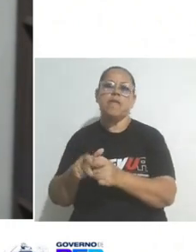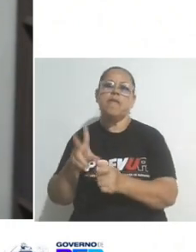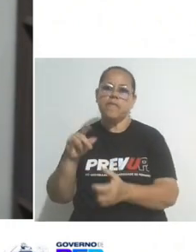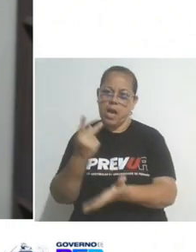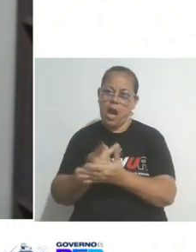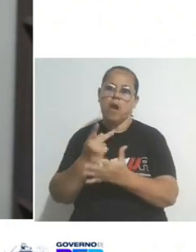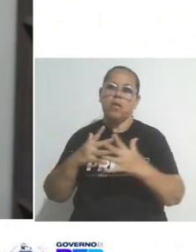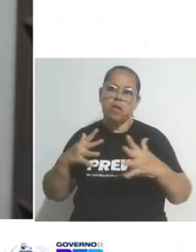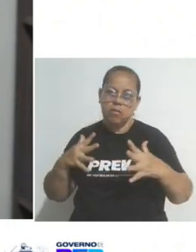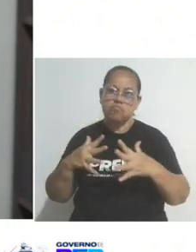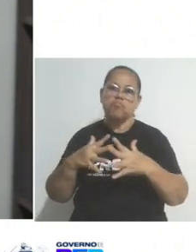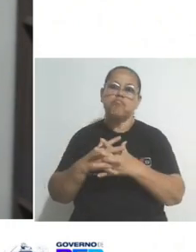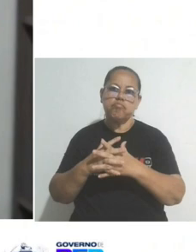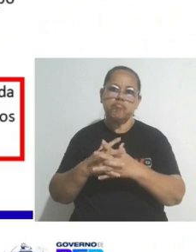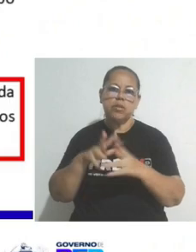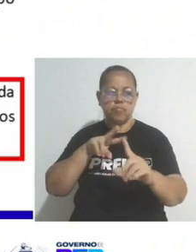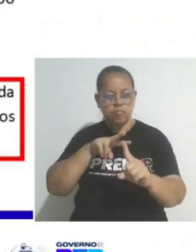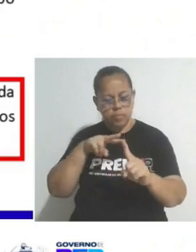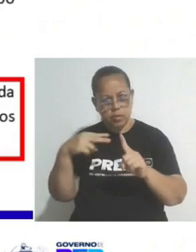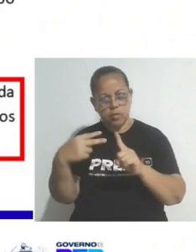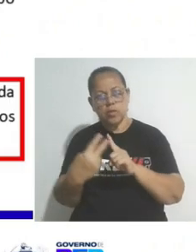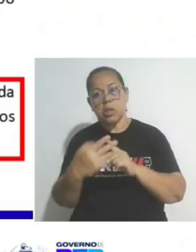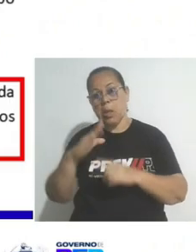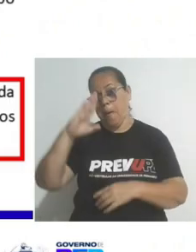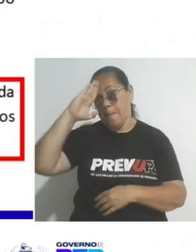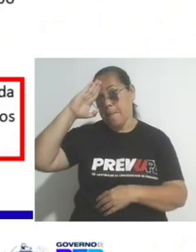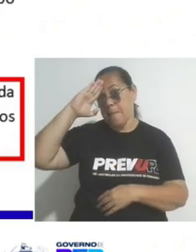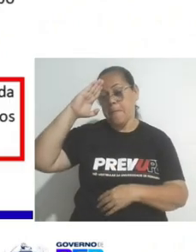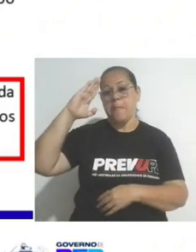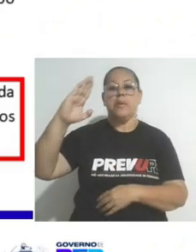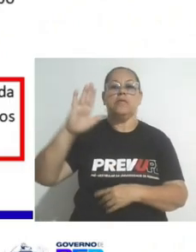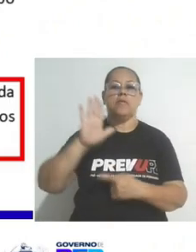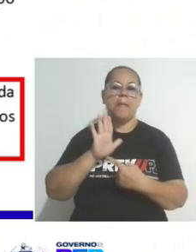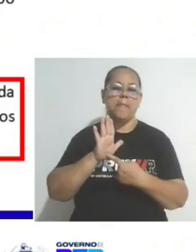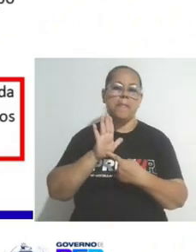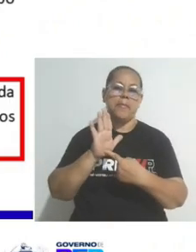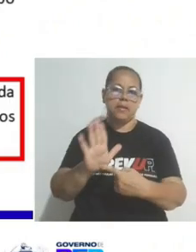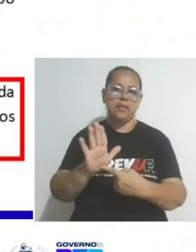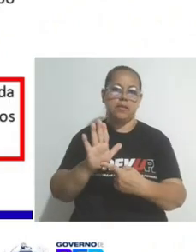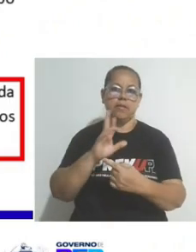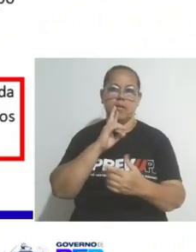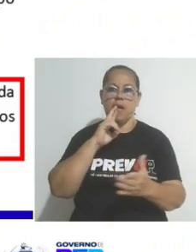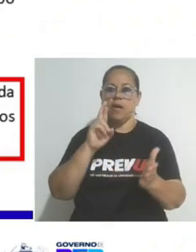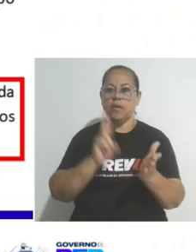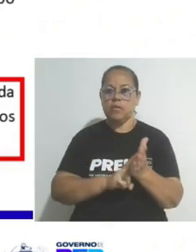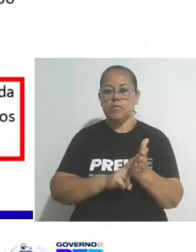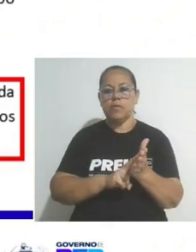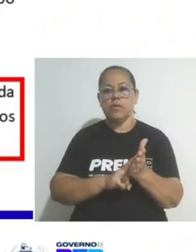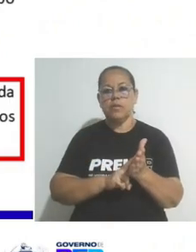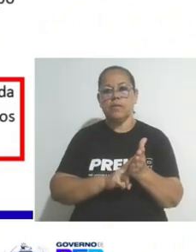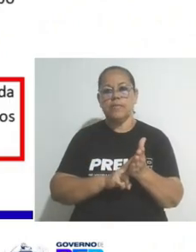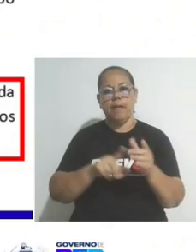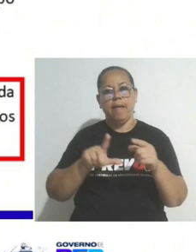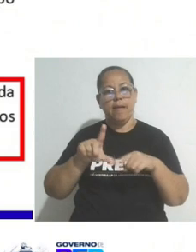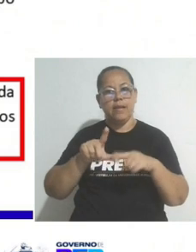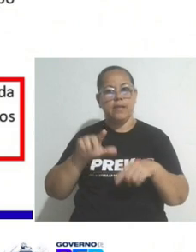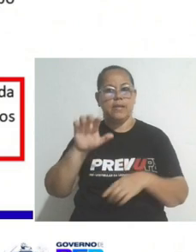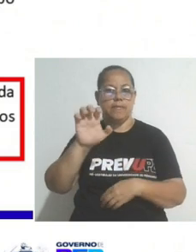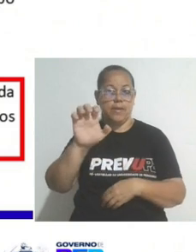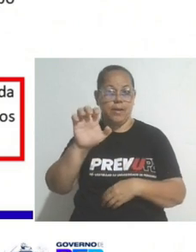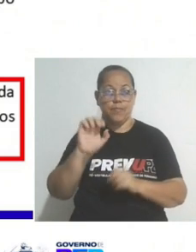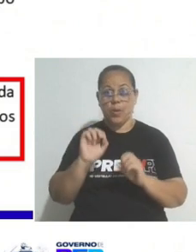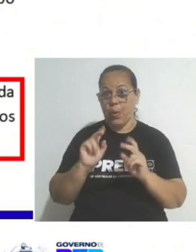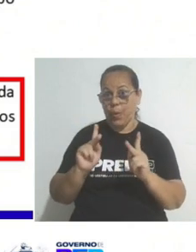então nessa perspectiva o princípio apresentado na resposta dele é a nossa letra E